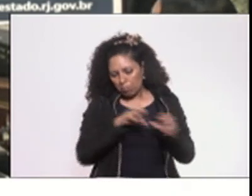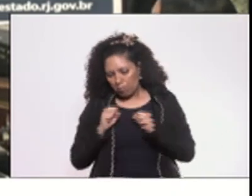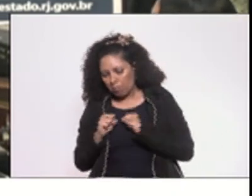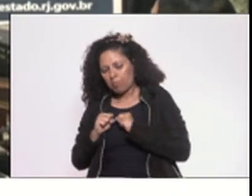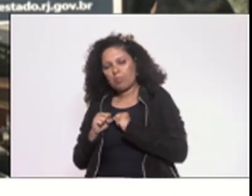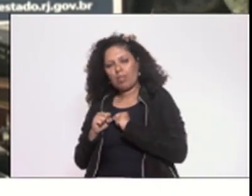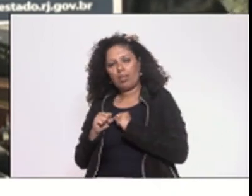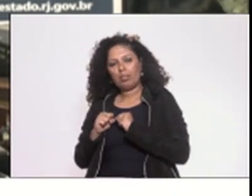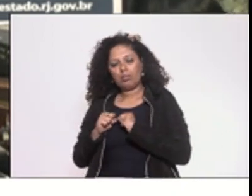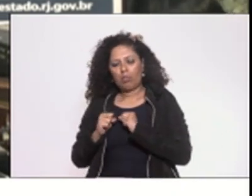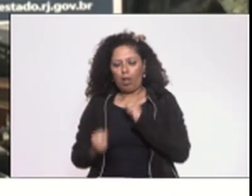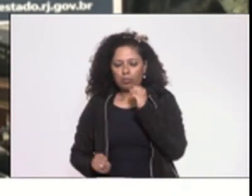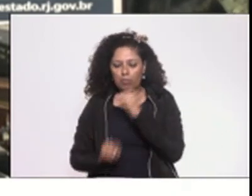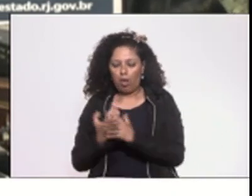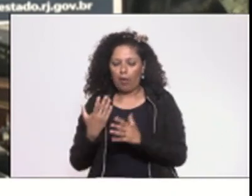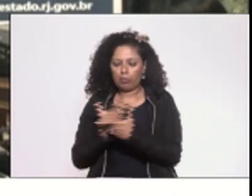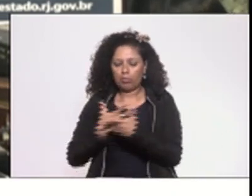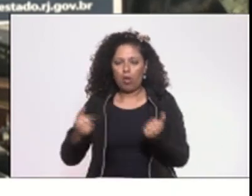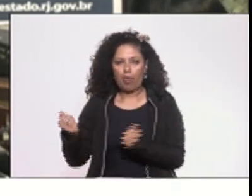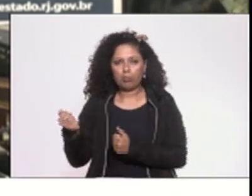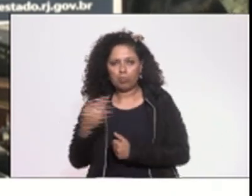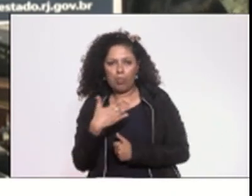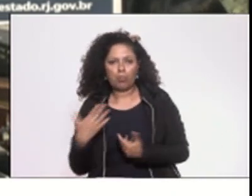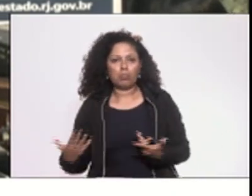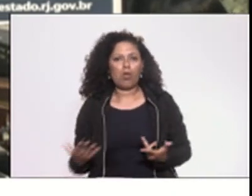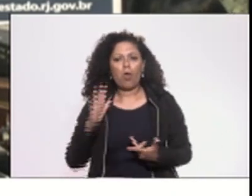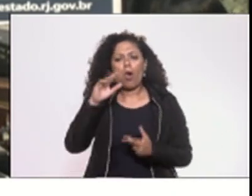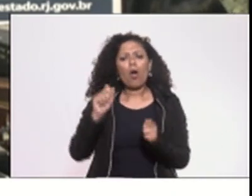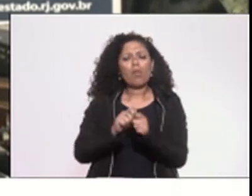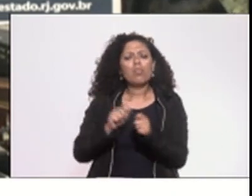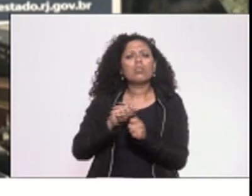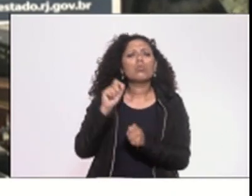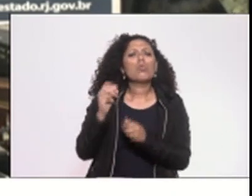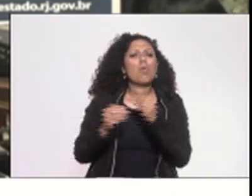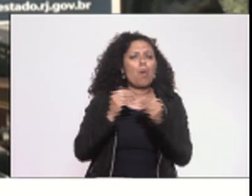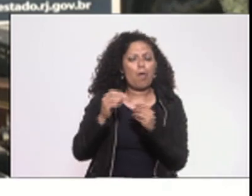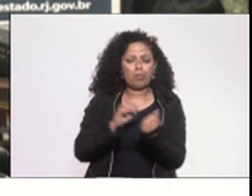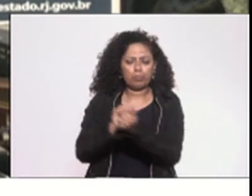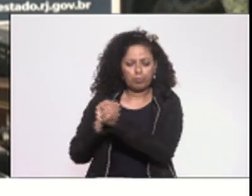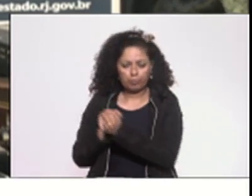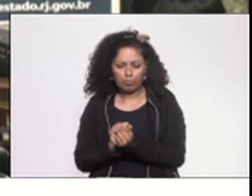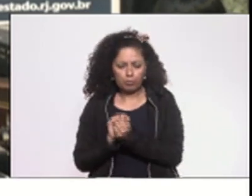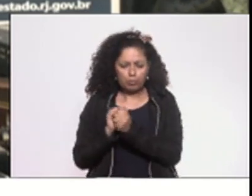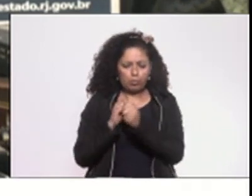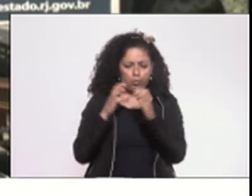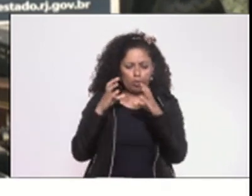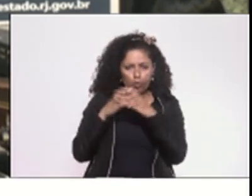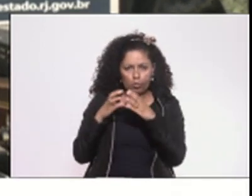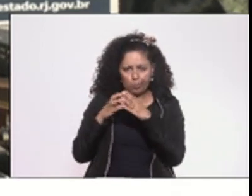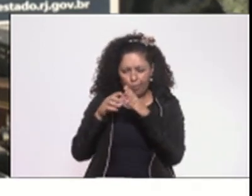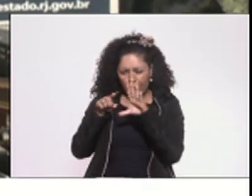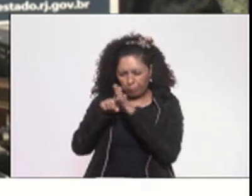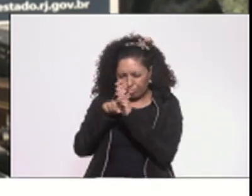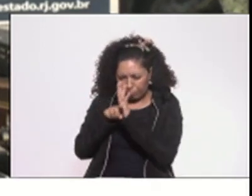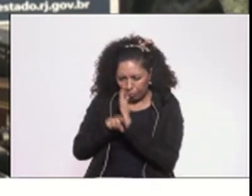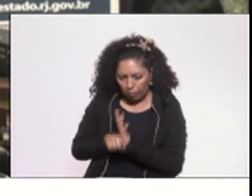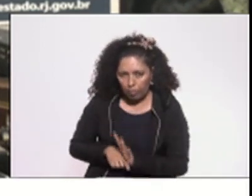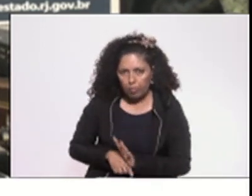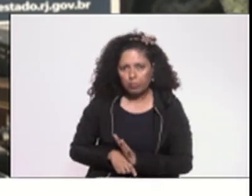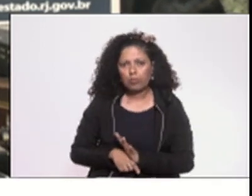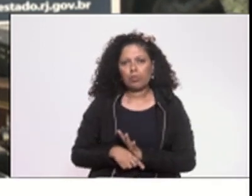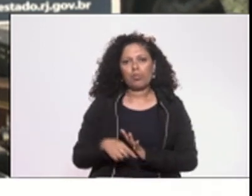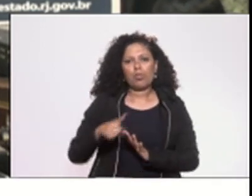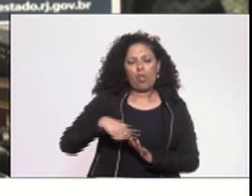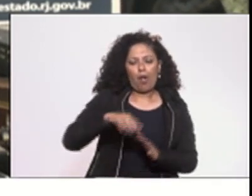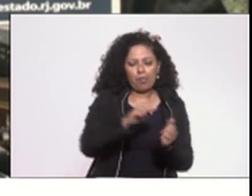biomassa para desenvolver novos materiais em laboratórios. E como é que a gente faz isso? Em parceria com centros de pesquisas, contratando pesquisadores